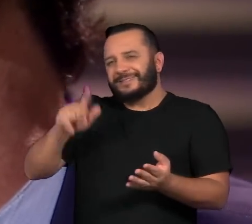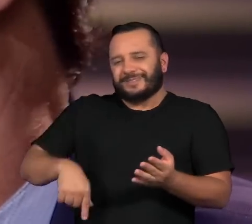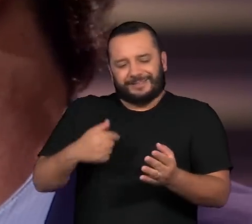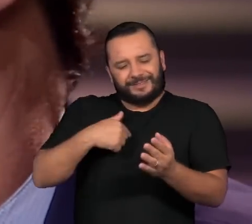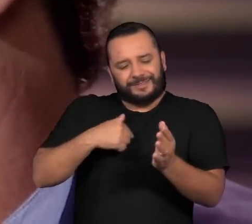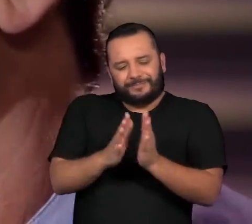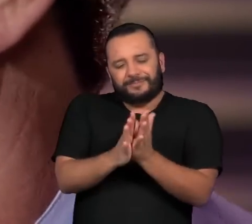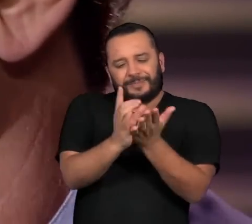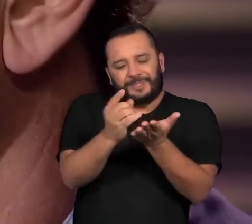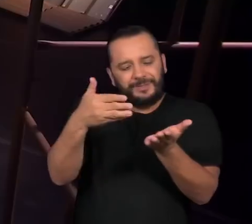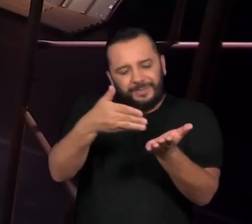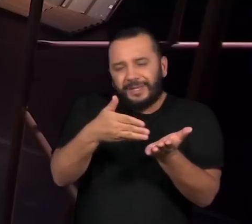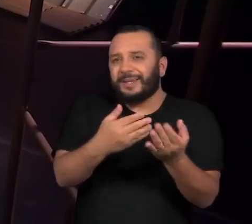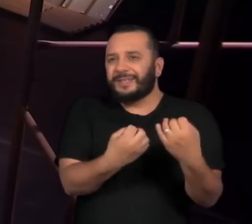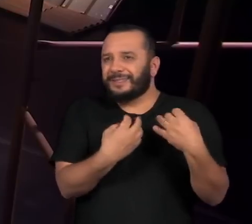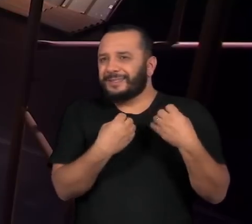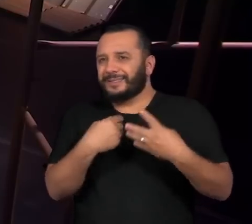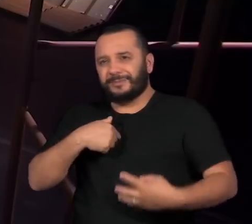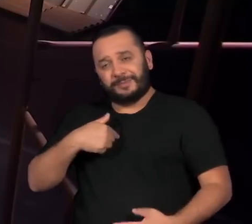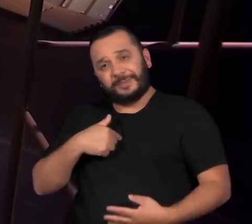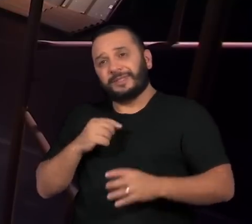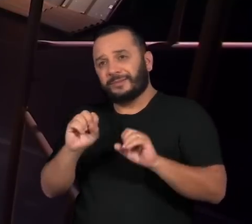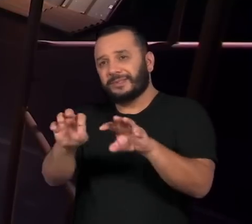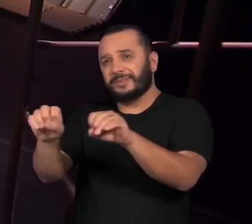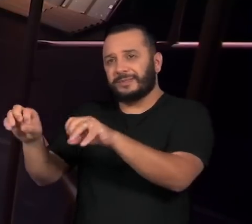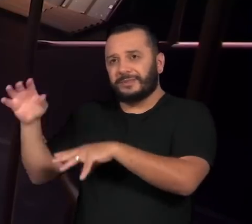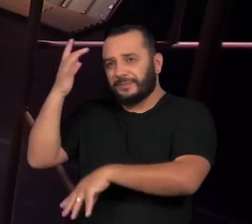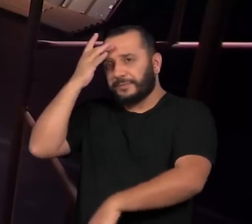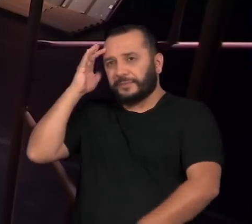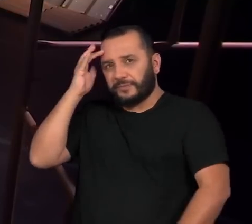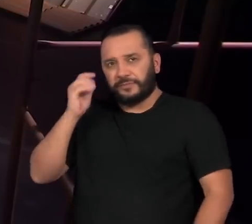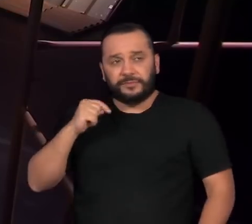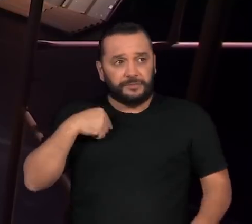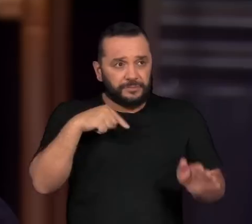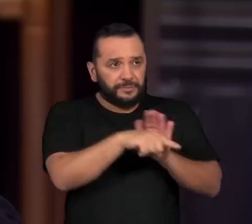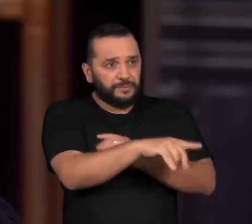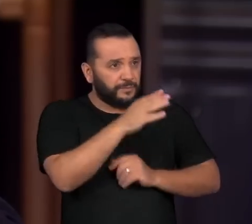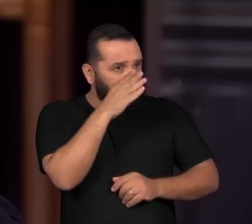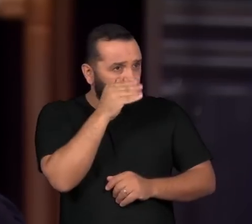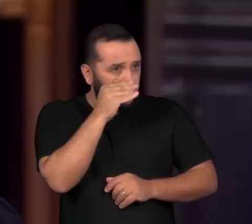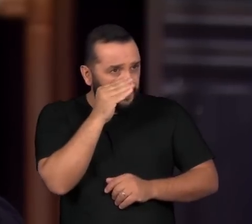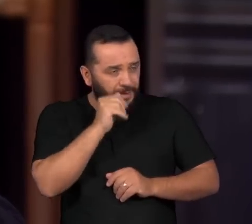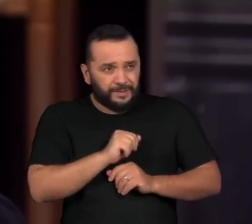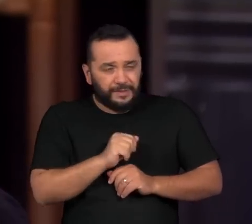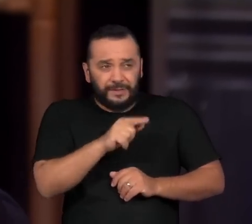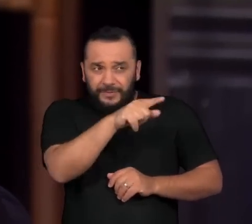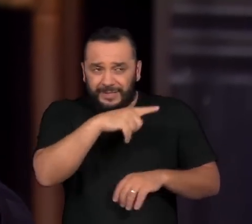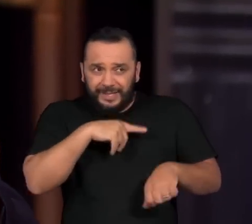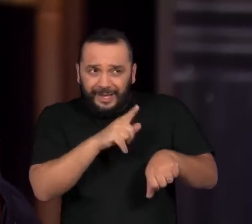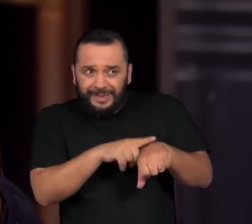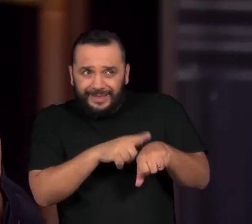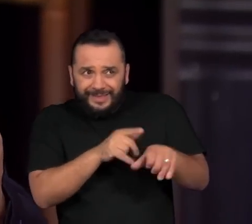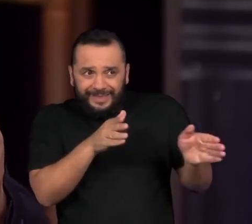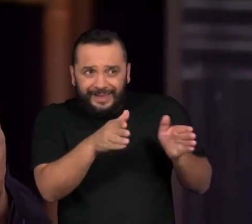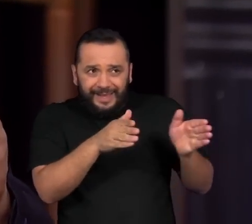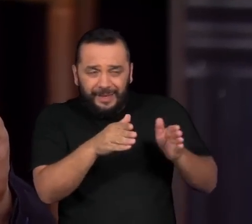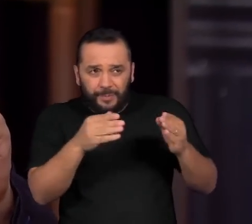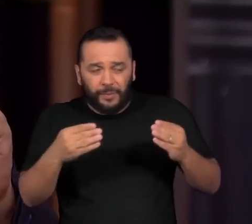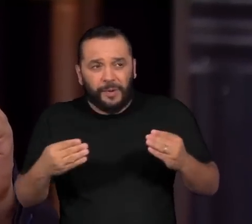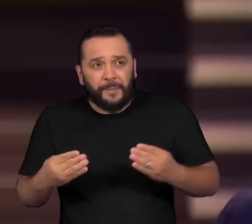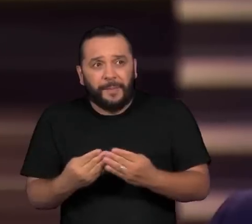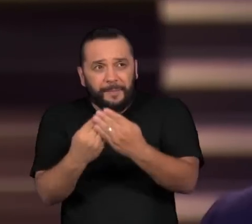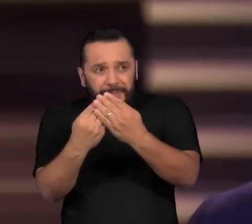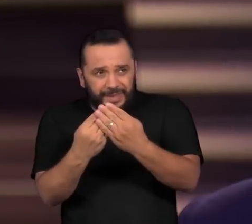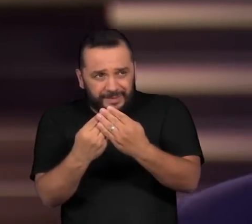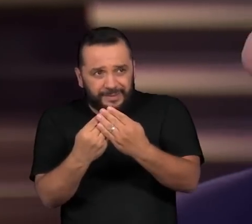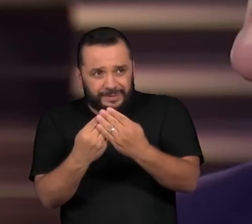de Deus e na orientação. Uma pergunta assim de curiosidade mesmo. Por favor. Sobra tempo para rezar a missa?